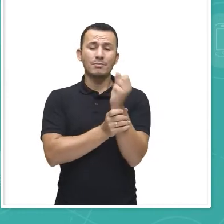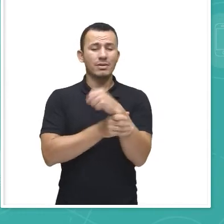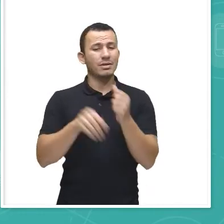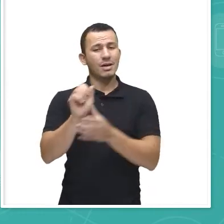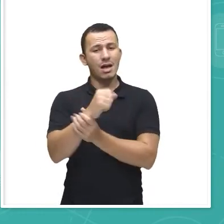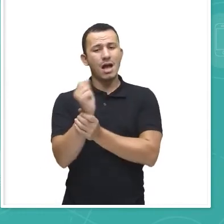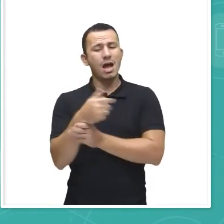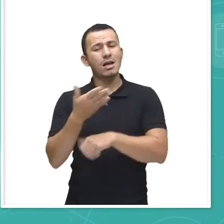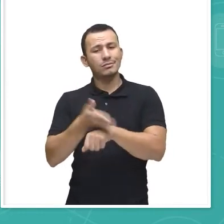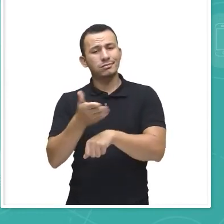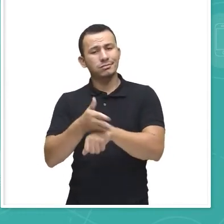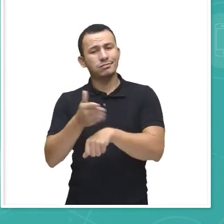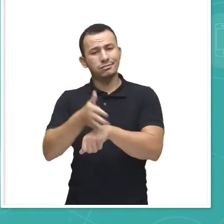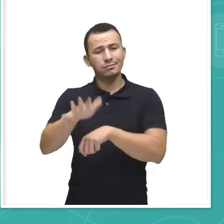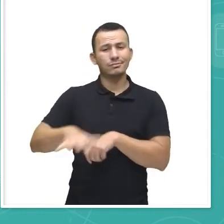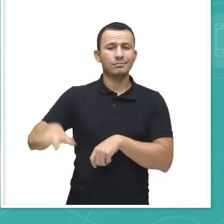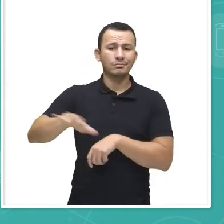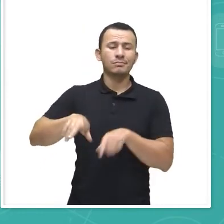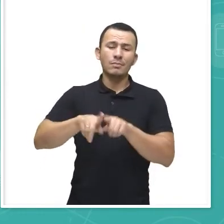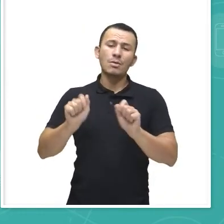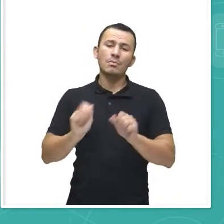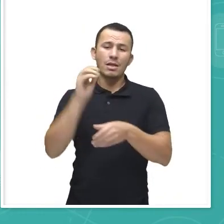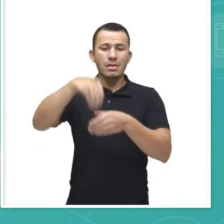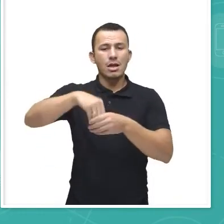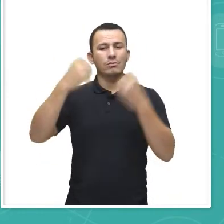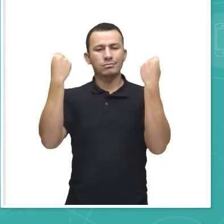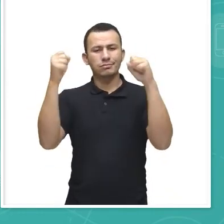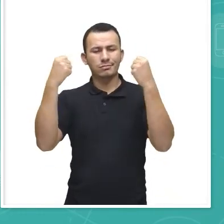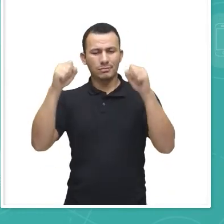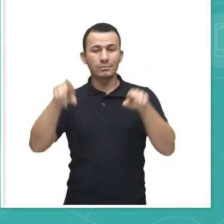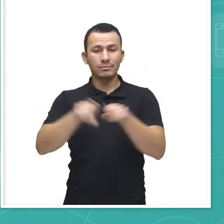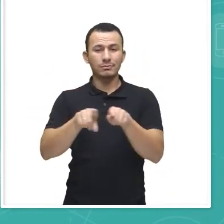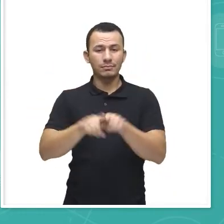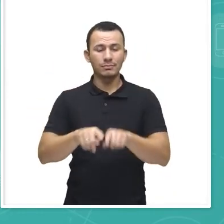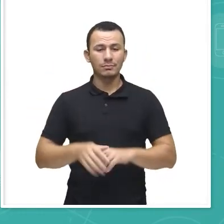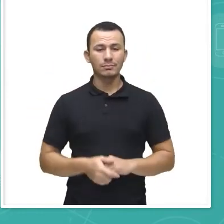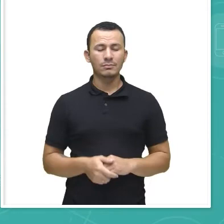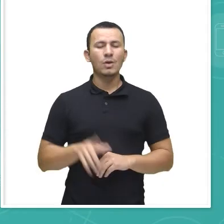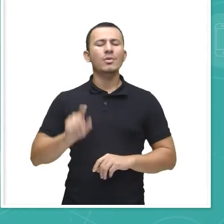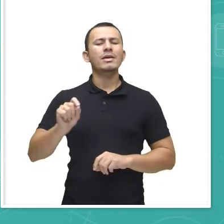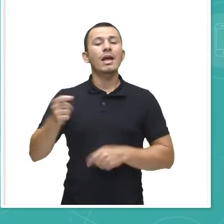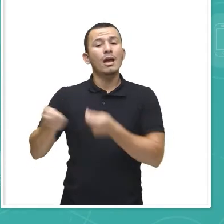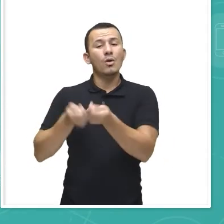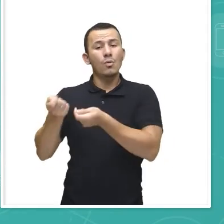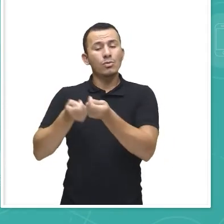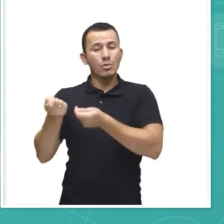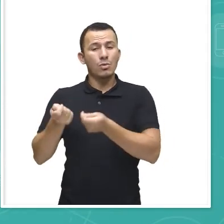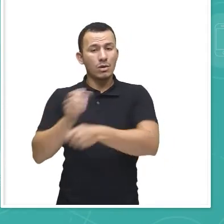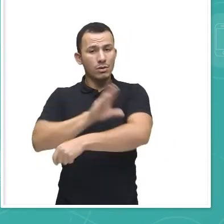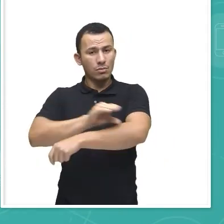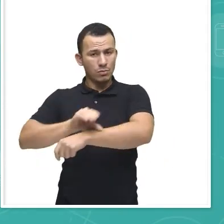pode ter uma vertente na academia. Então o Pilates é um método de controle muscular,